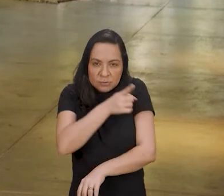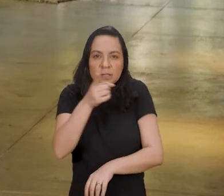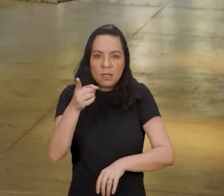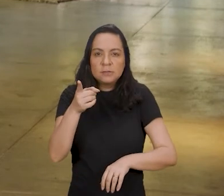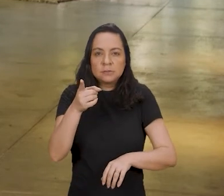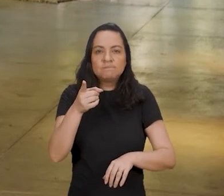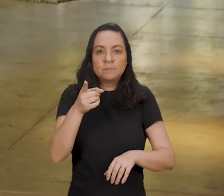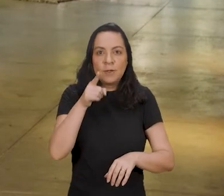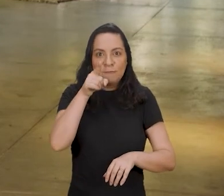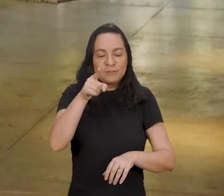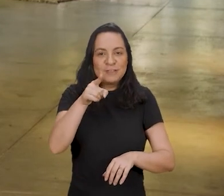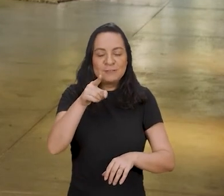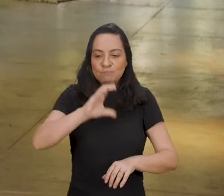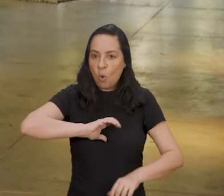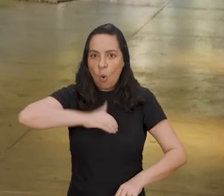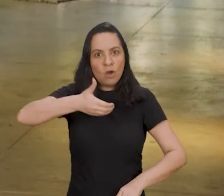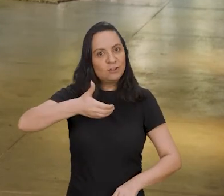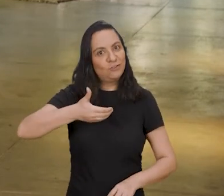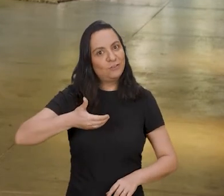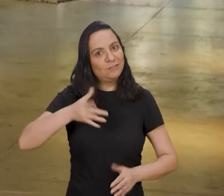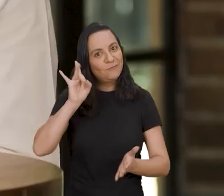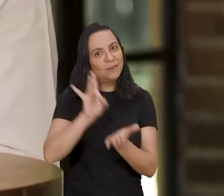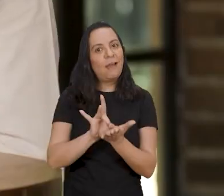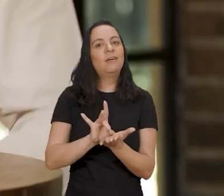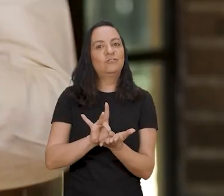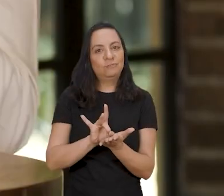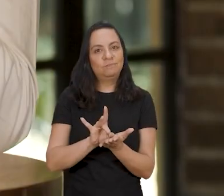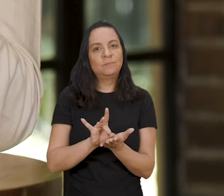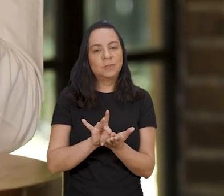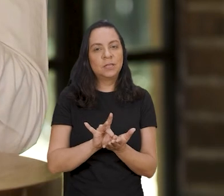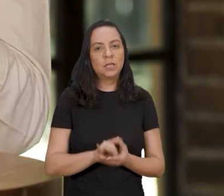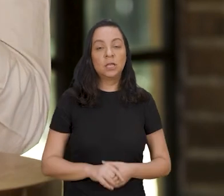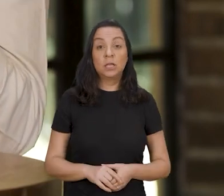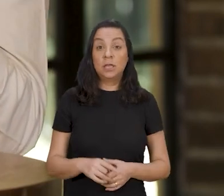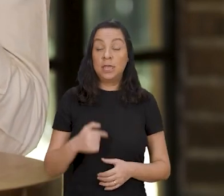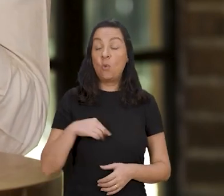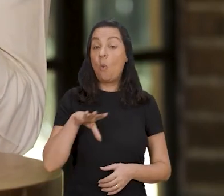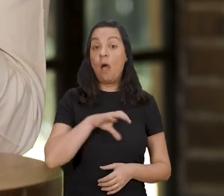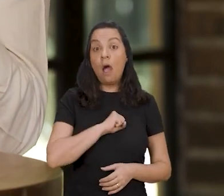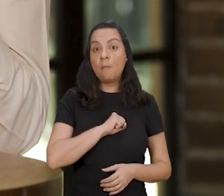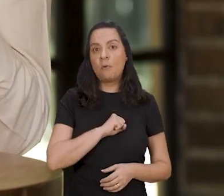serem a versão mais destemida que vocês podem ser. Né? Eu gosto desse termo,